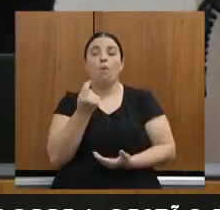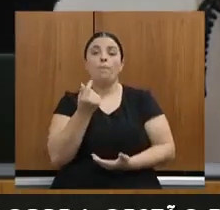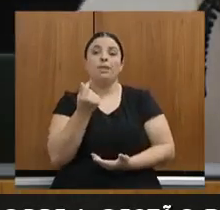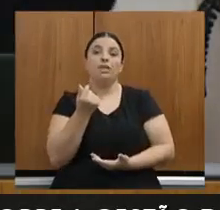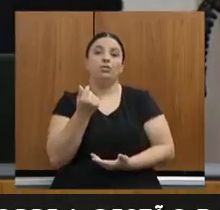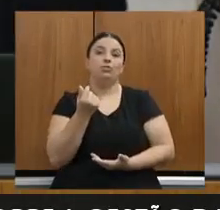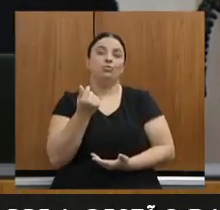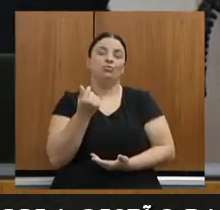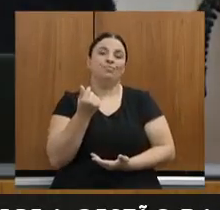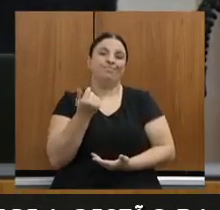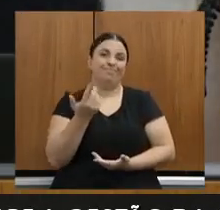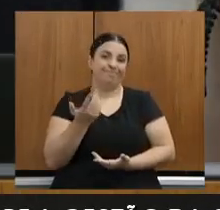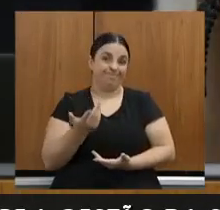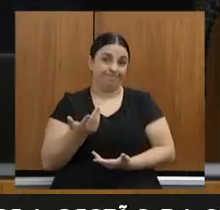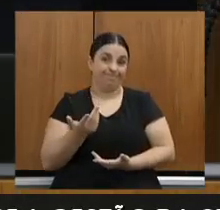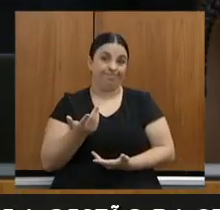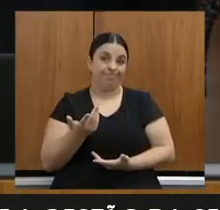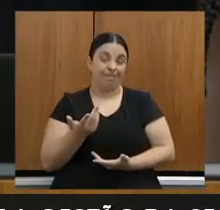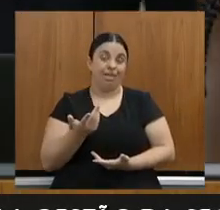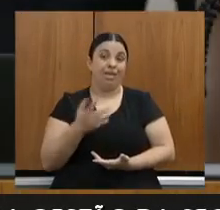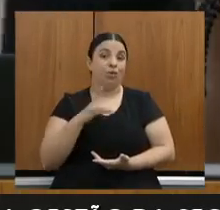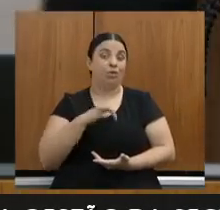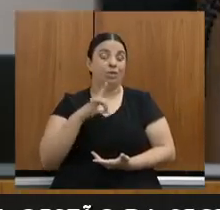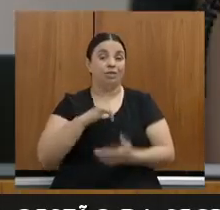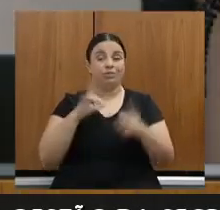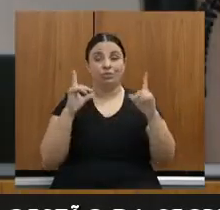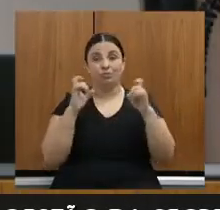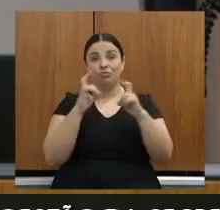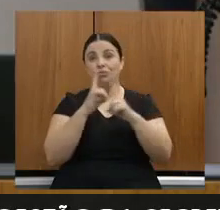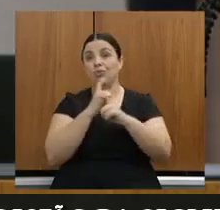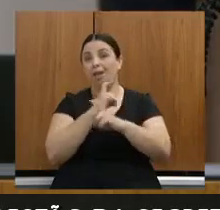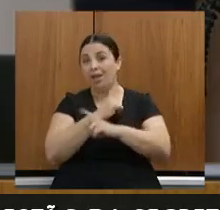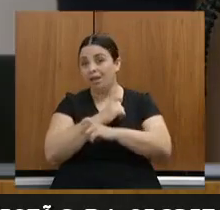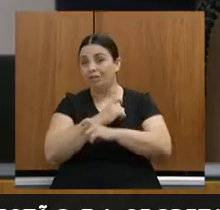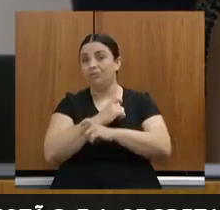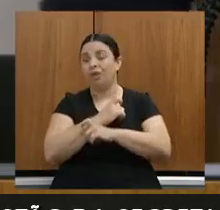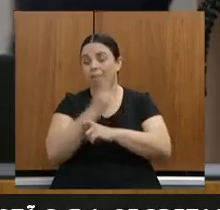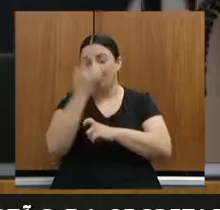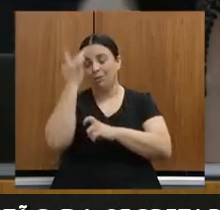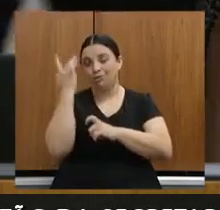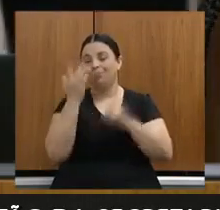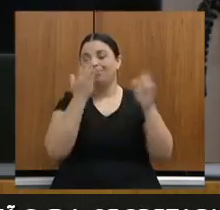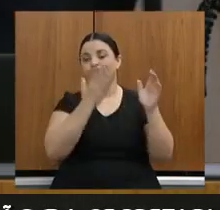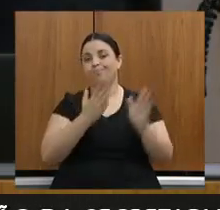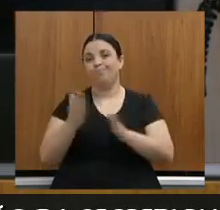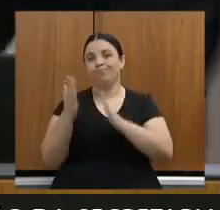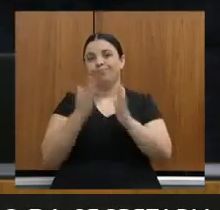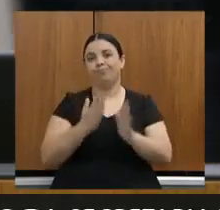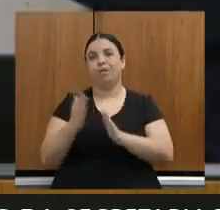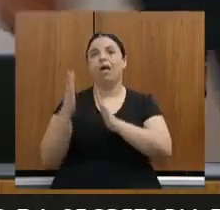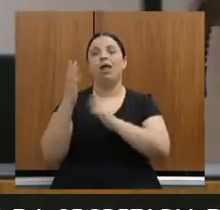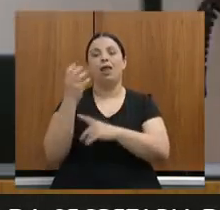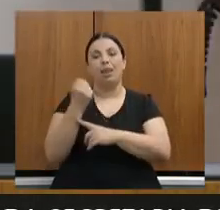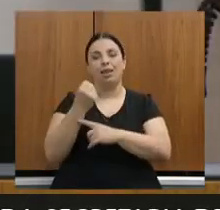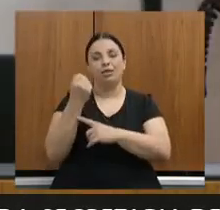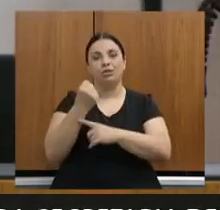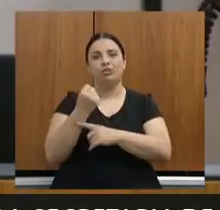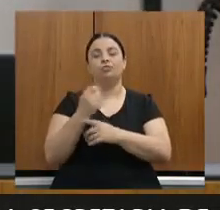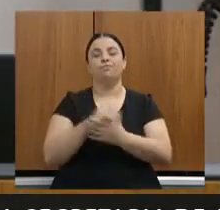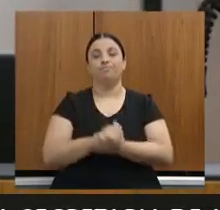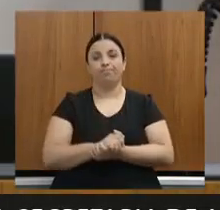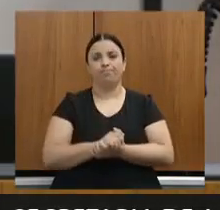é dificulta sobremaneira a vida do produtor de leite então